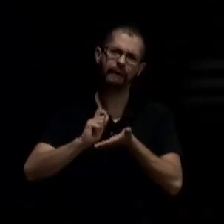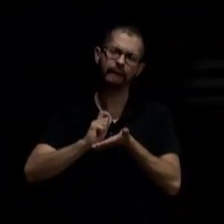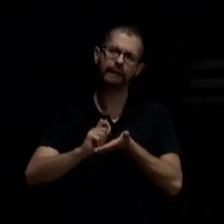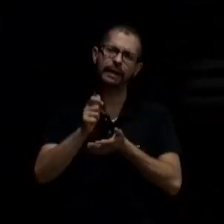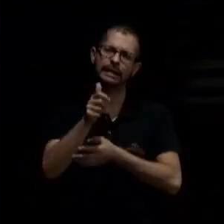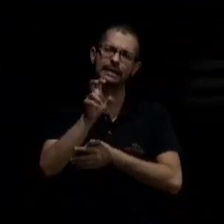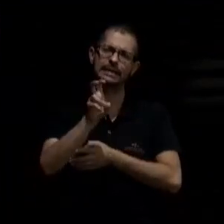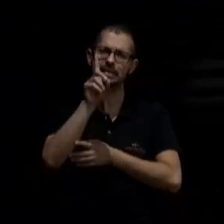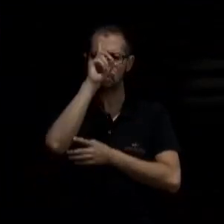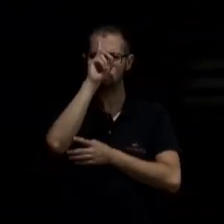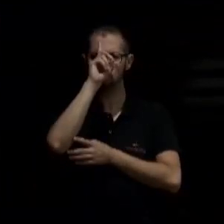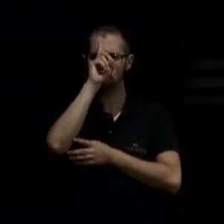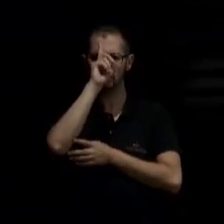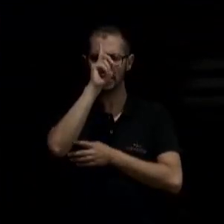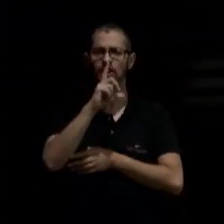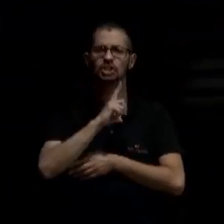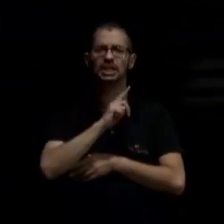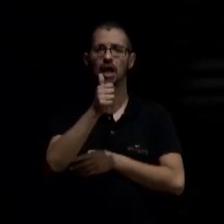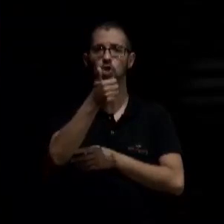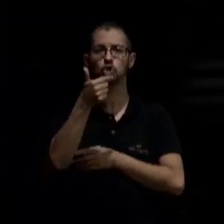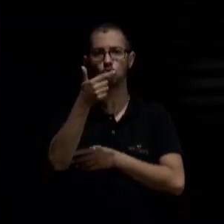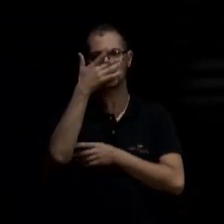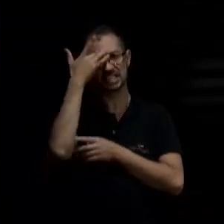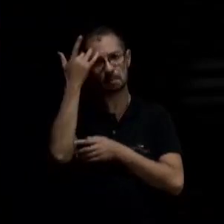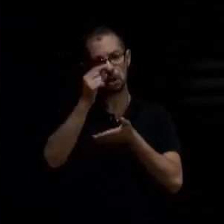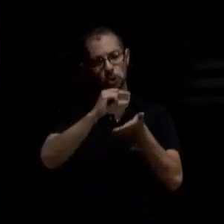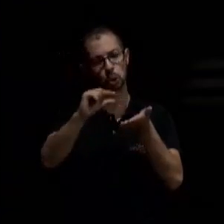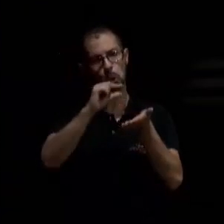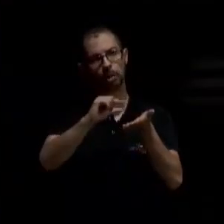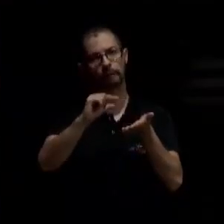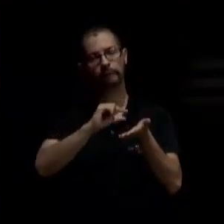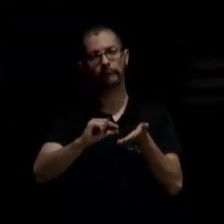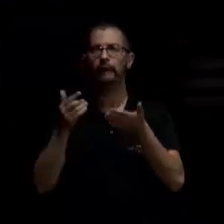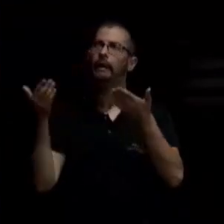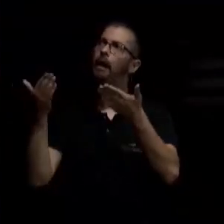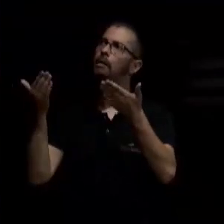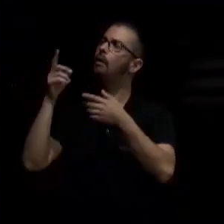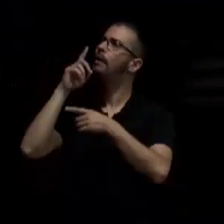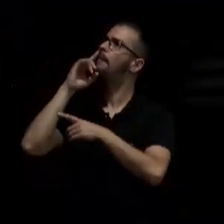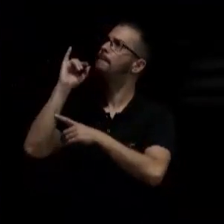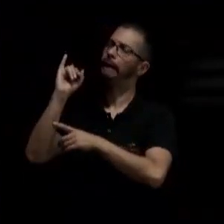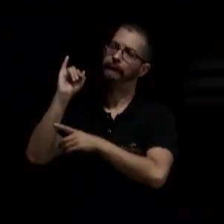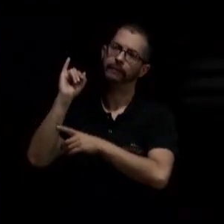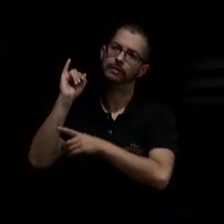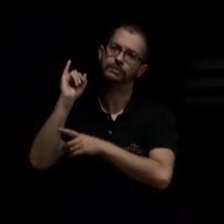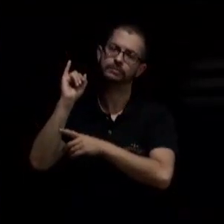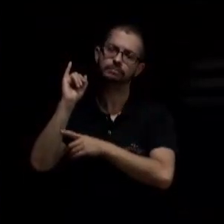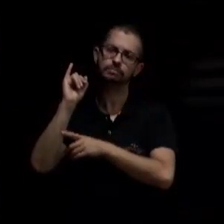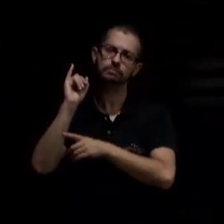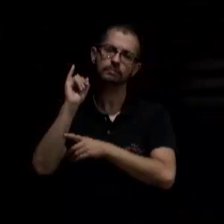15 dias ele anotou 12 pessoas. Aí ele disse: agora, pai, vai fazer o seguinte,